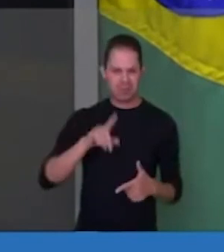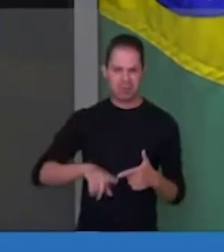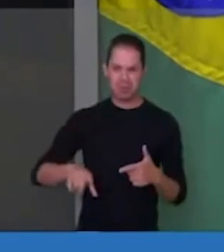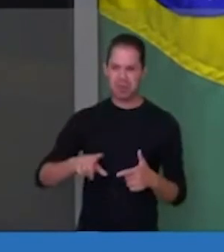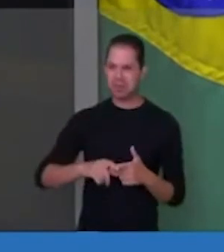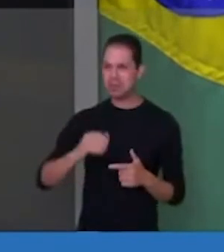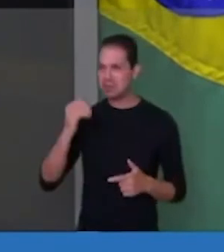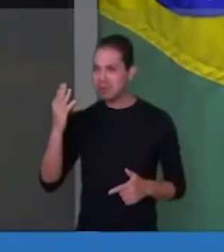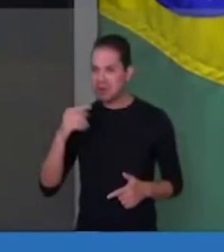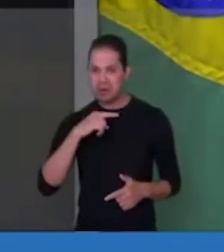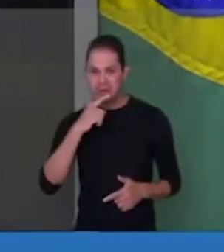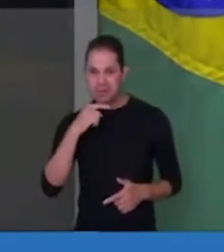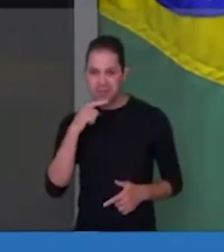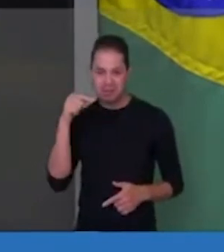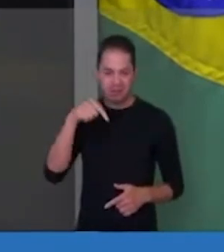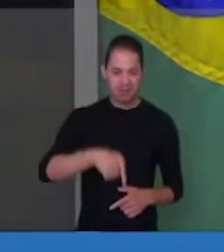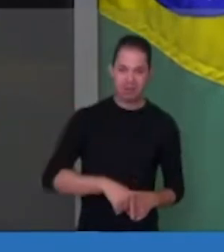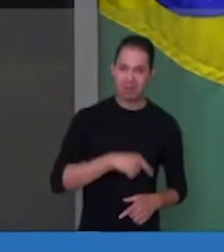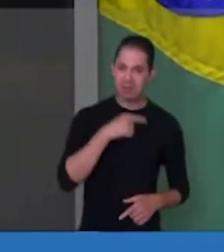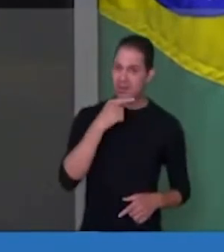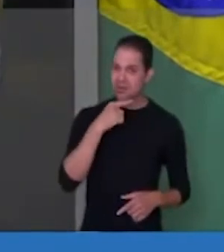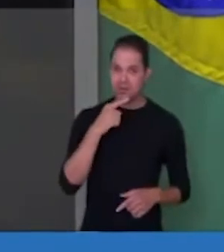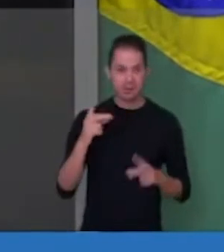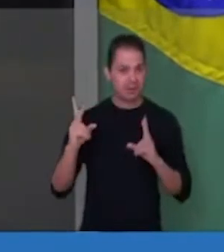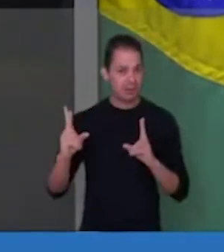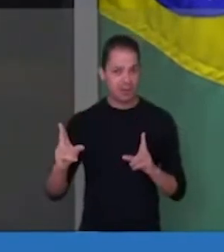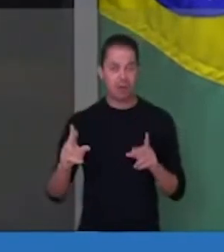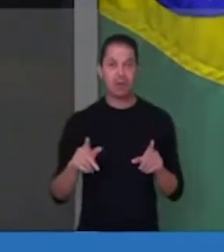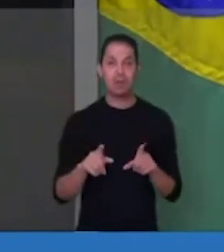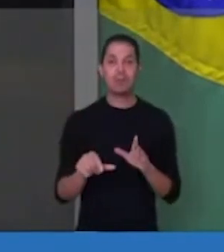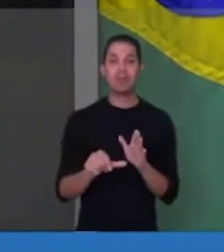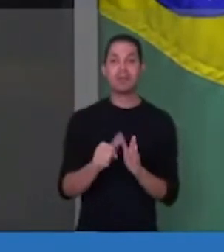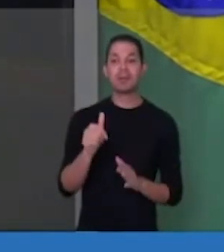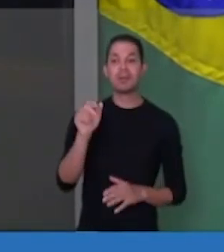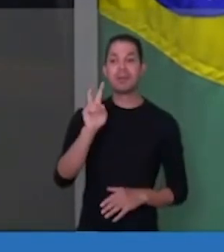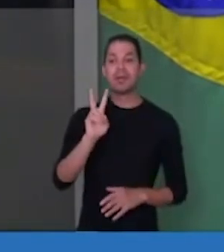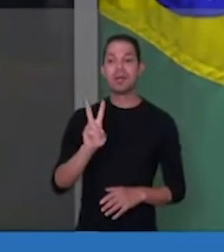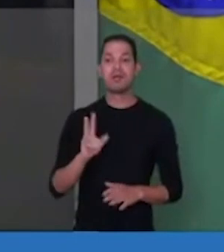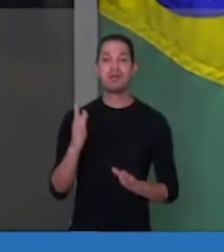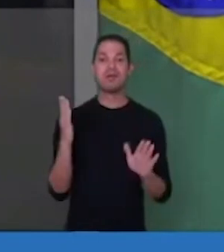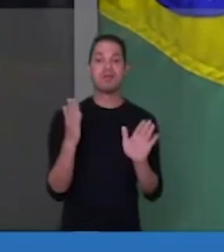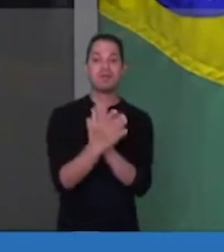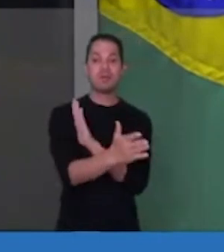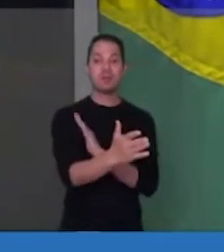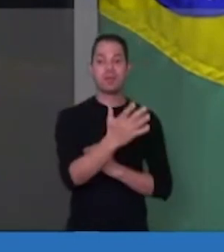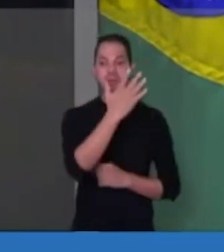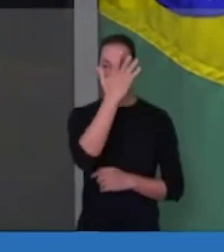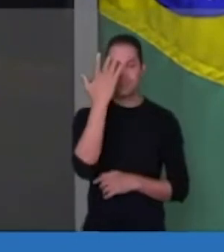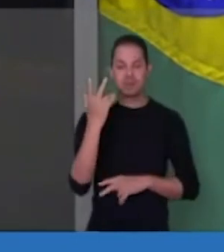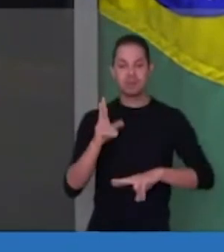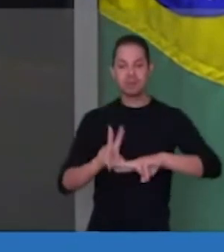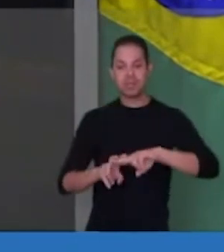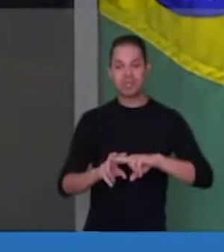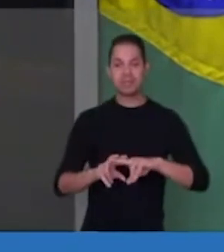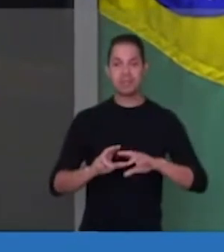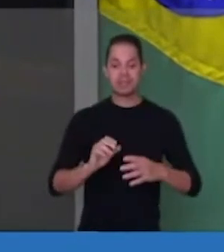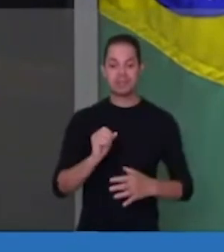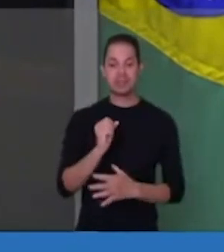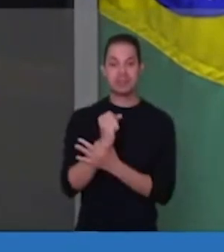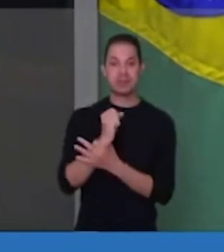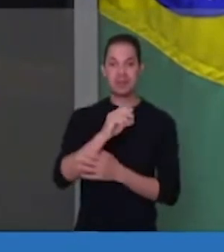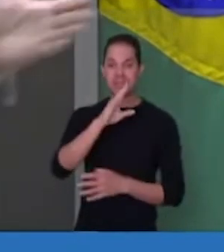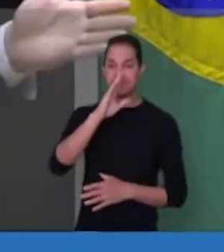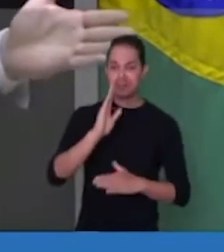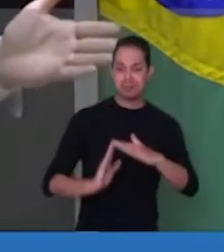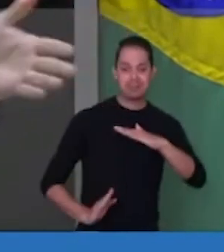fora e muito menos aqui de dentro. Pela primeira vez, nós tivemos fuga de presidiários de segurança máxima. Afinal de